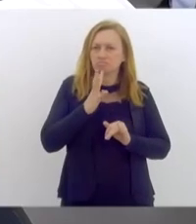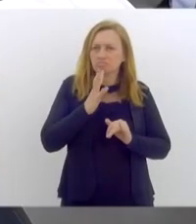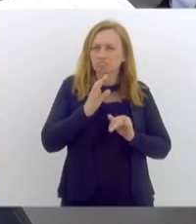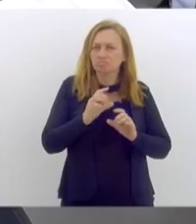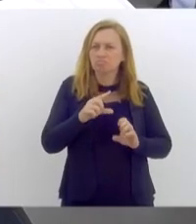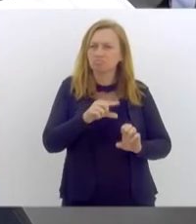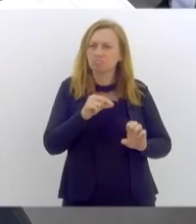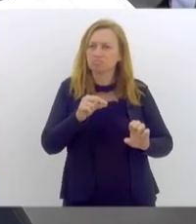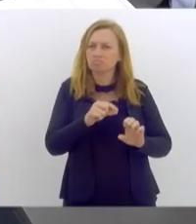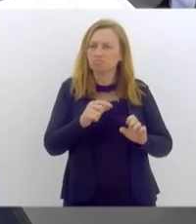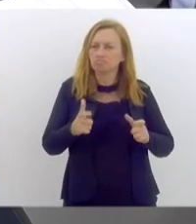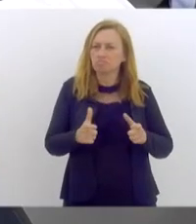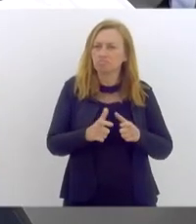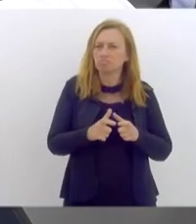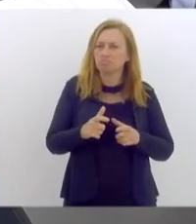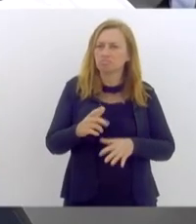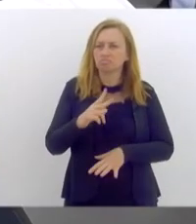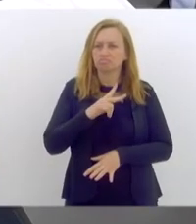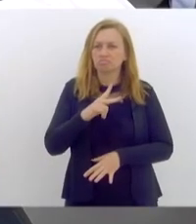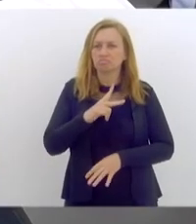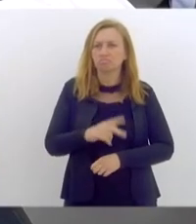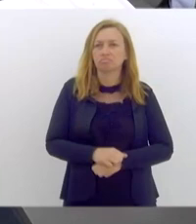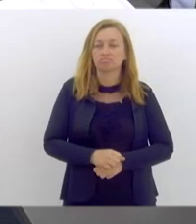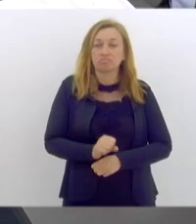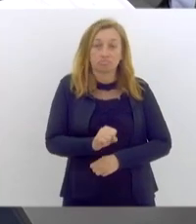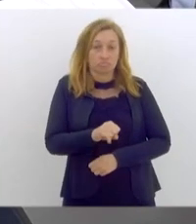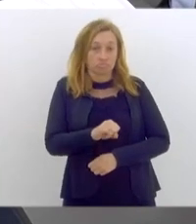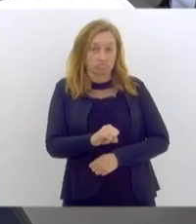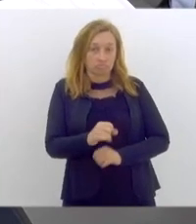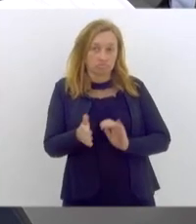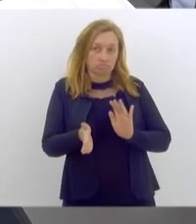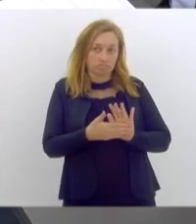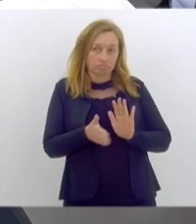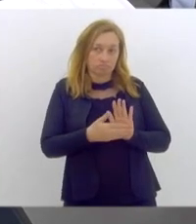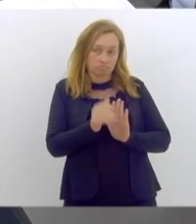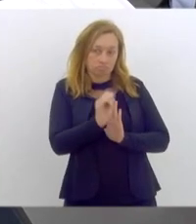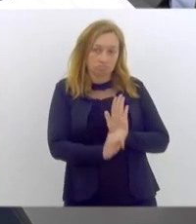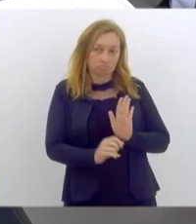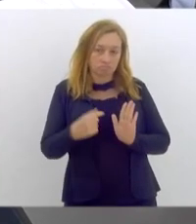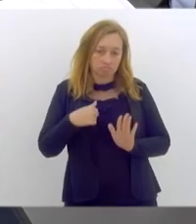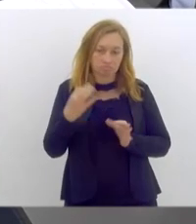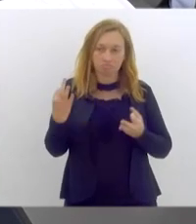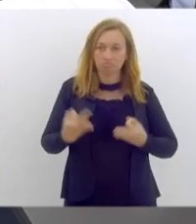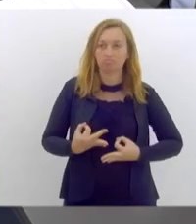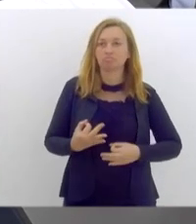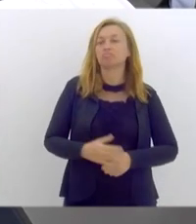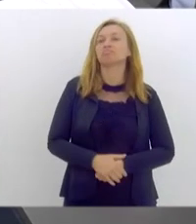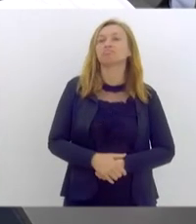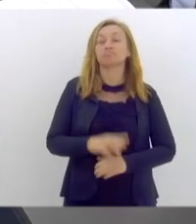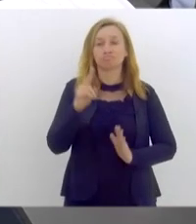micro pequeno individual é propor a redação eu topo